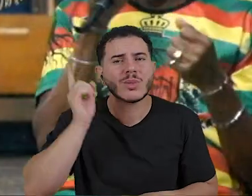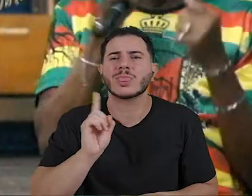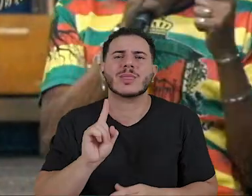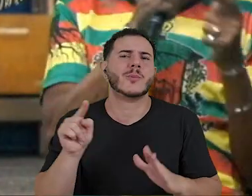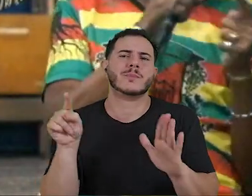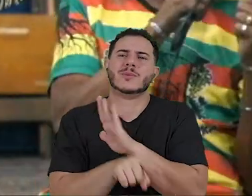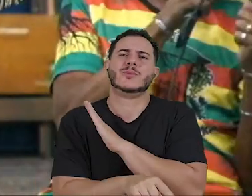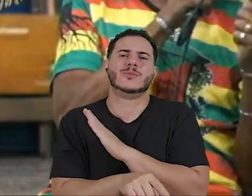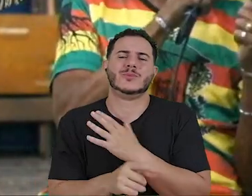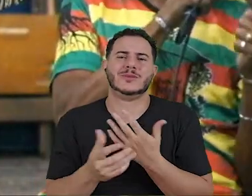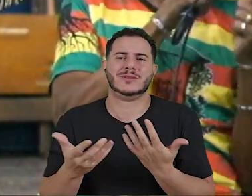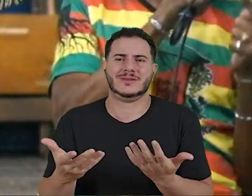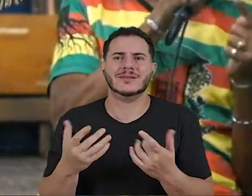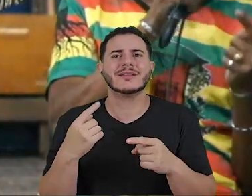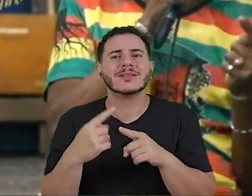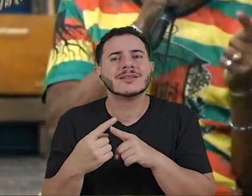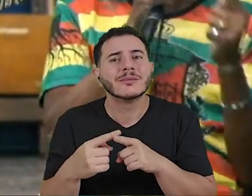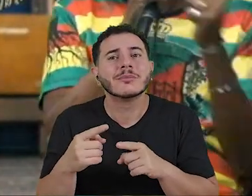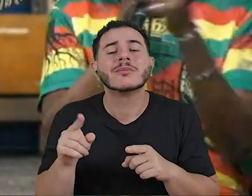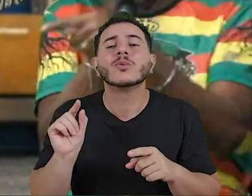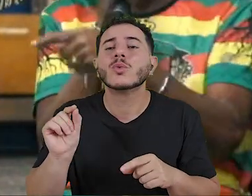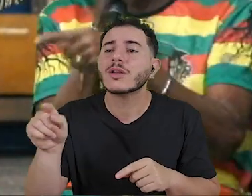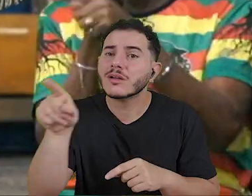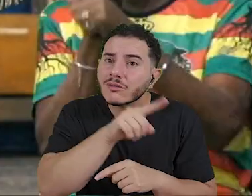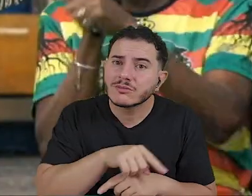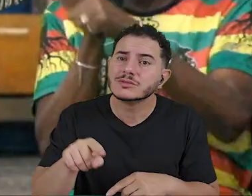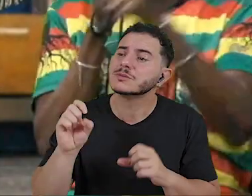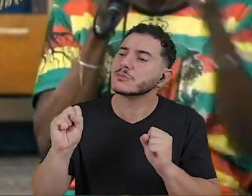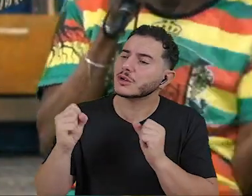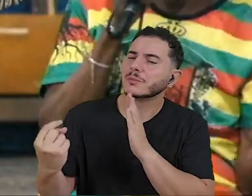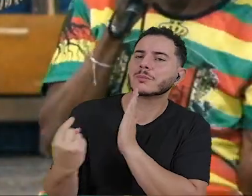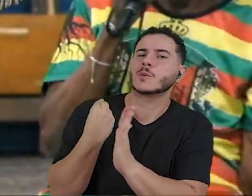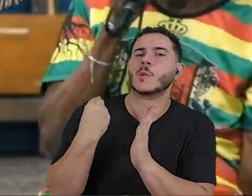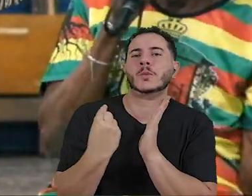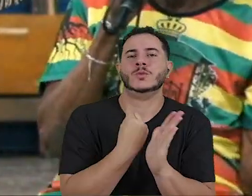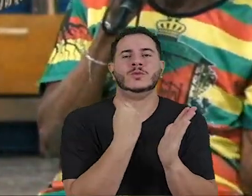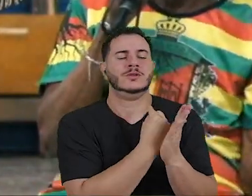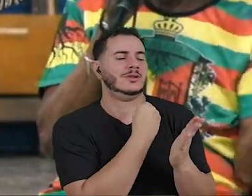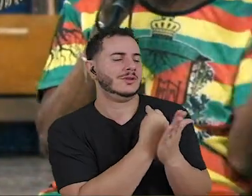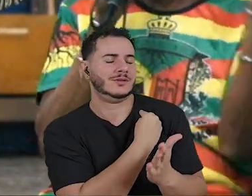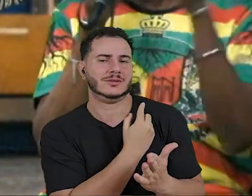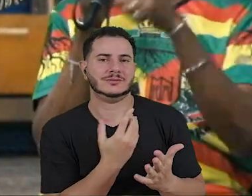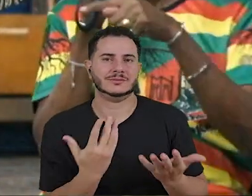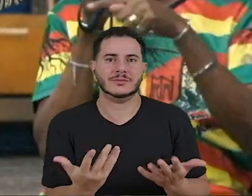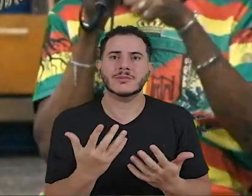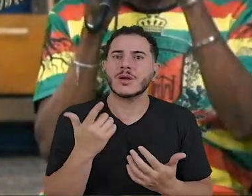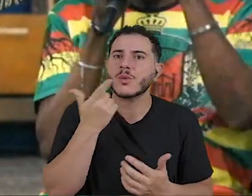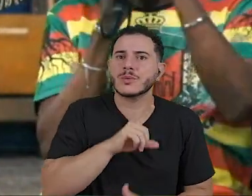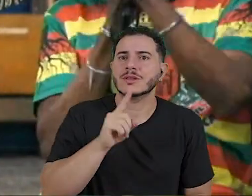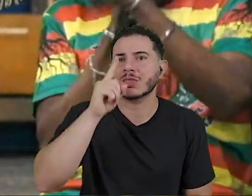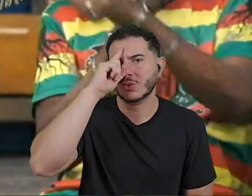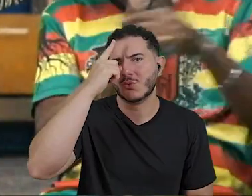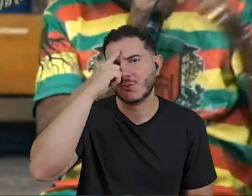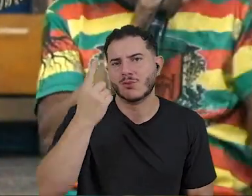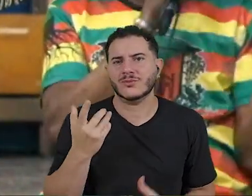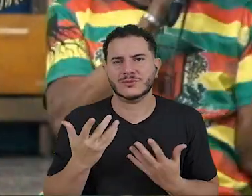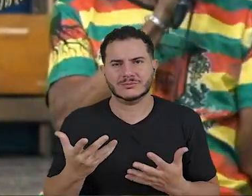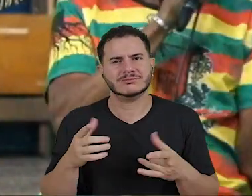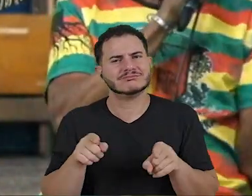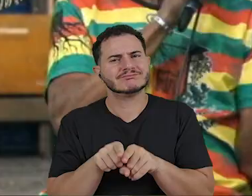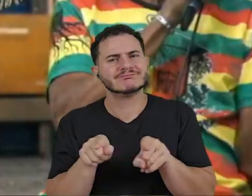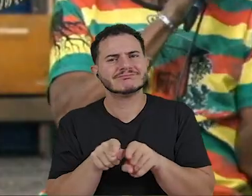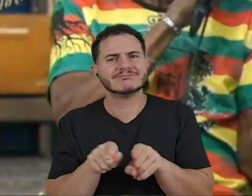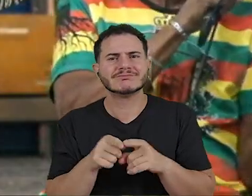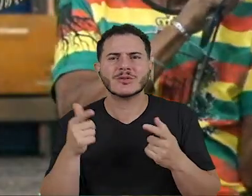Até porque é necessário que vocês façam uma pergunta para tirar dúvida de algumas coisas que vocês ouvem,